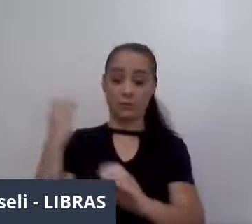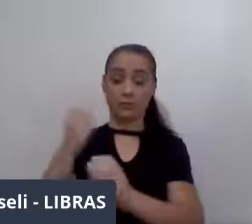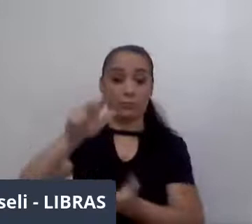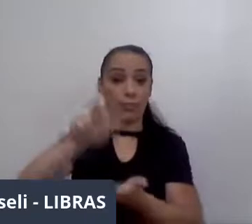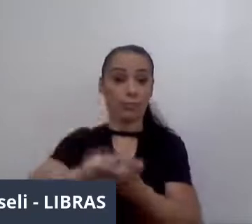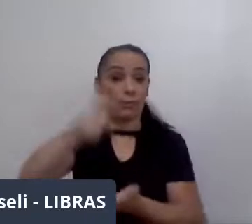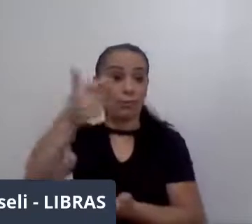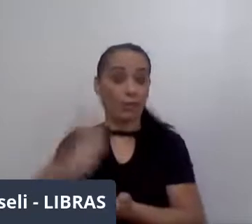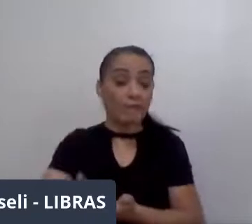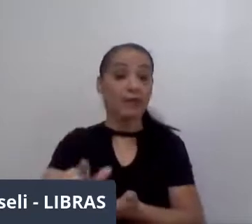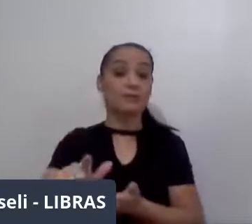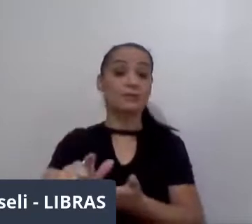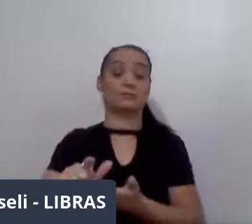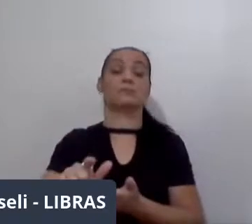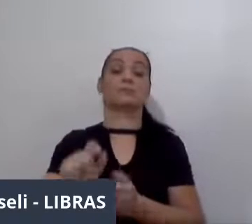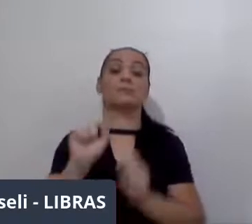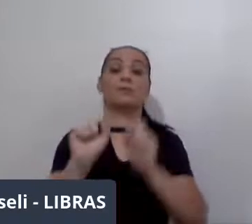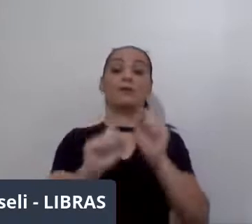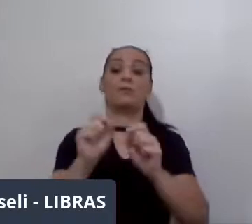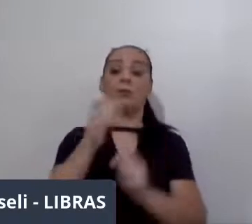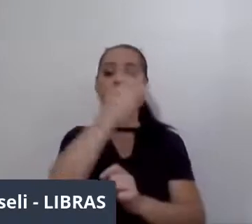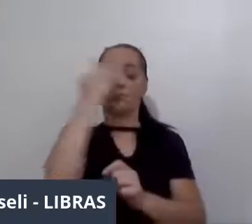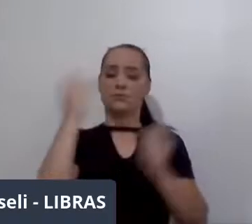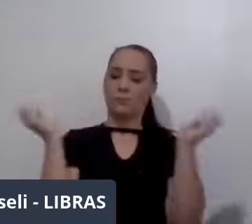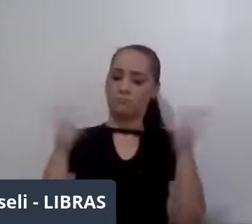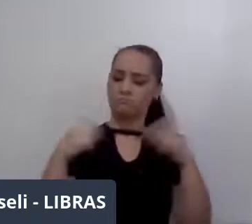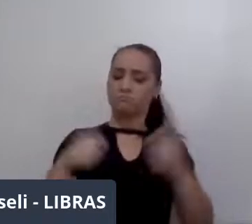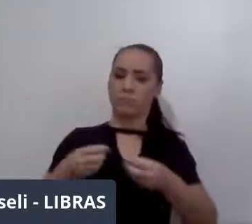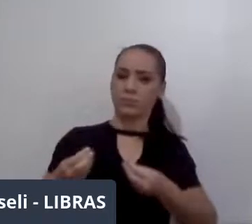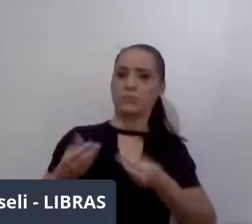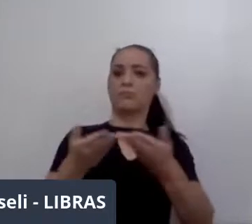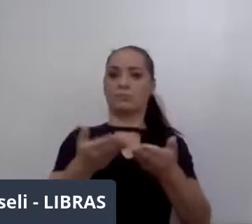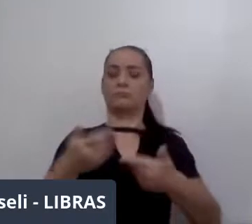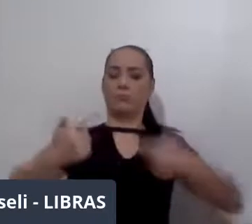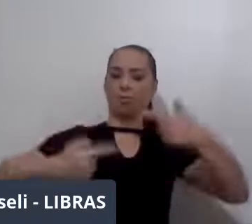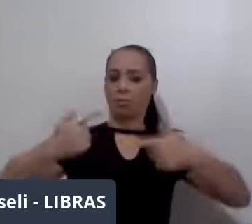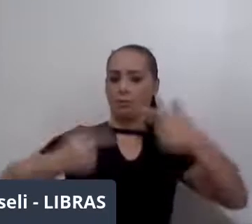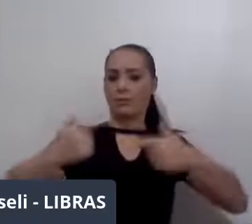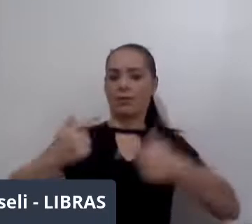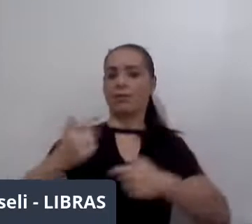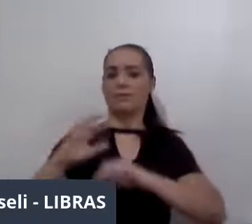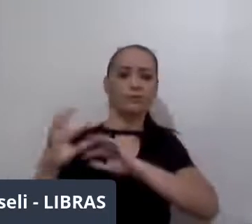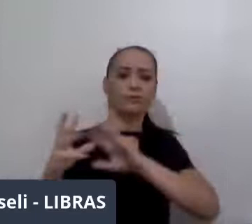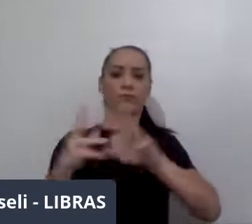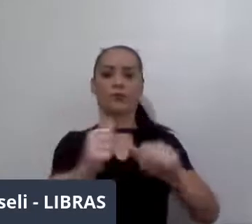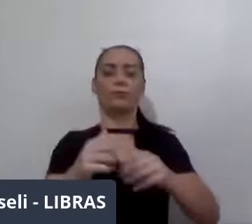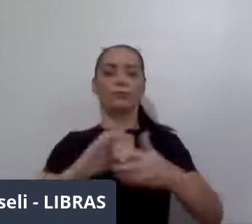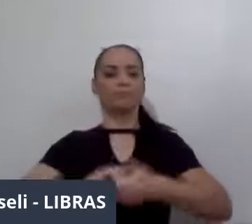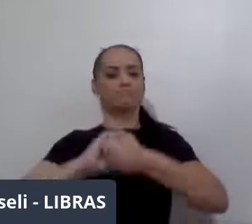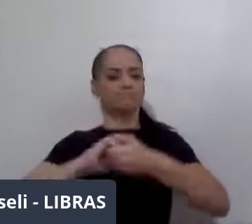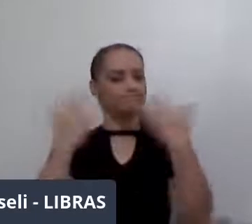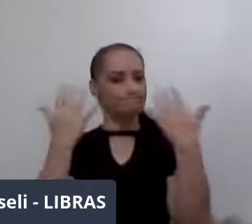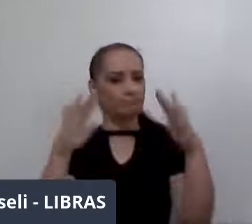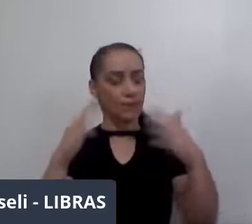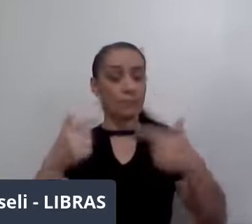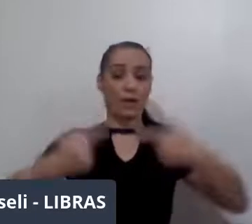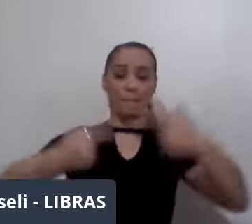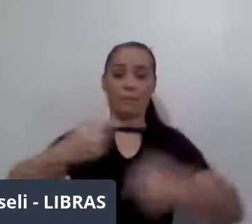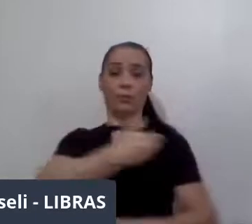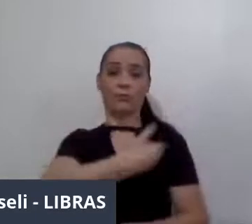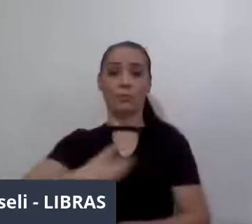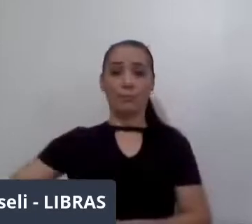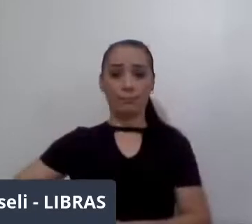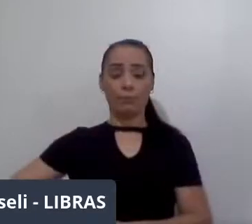das pessoas. Que lindo debate, parabéns a todos. A política pública tem um problema básico, cuida da população